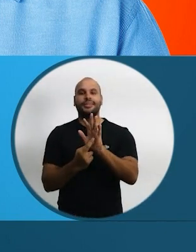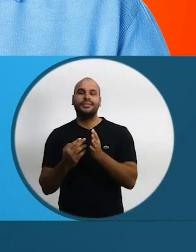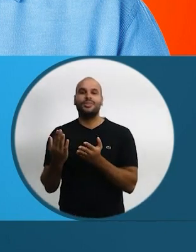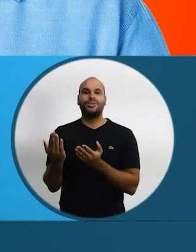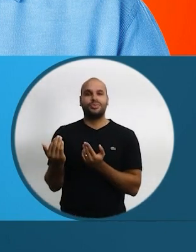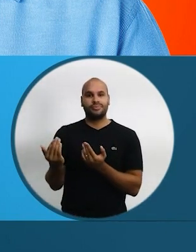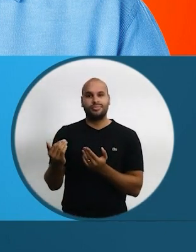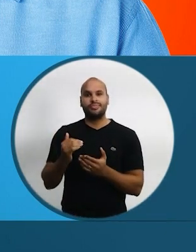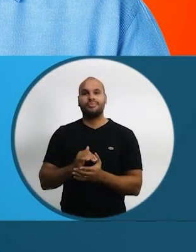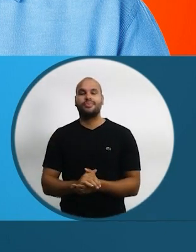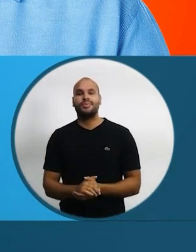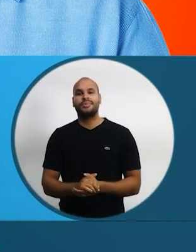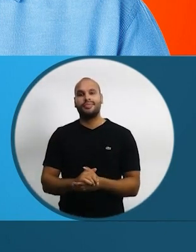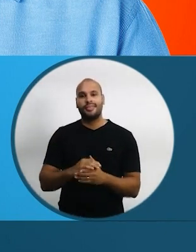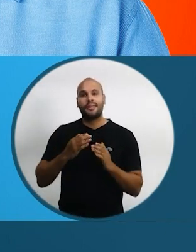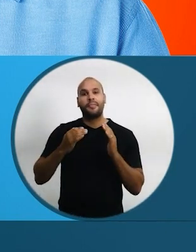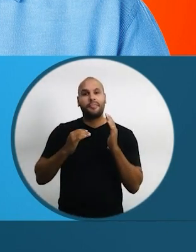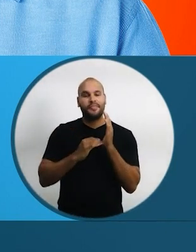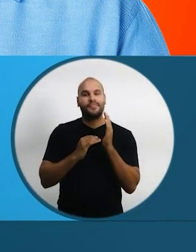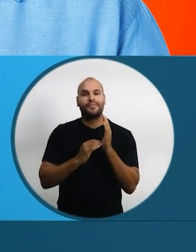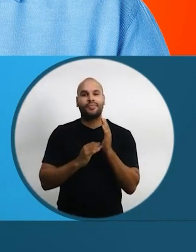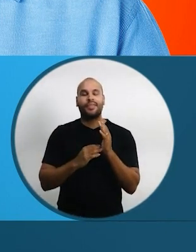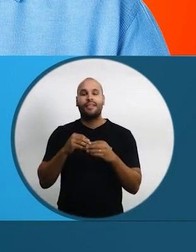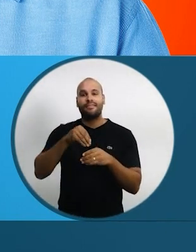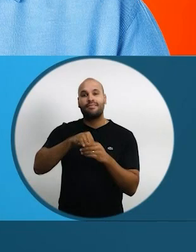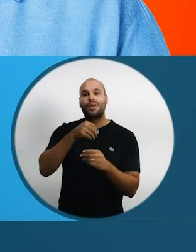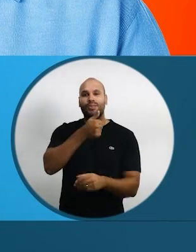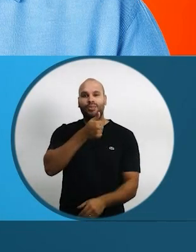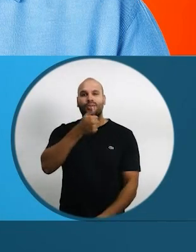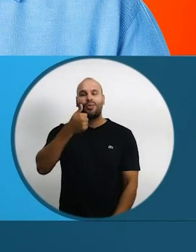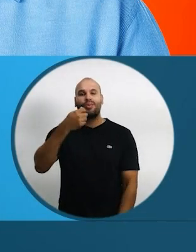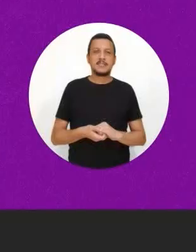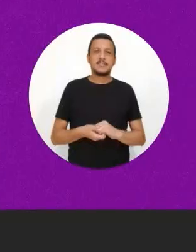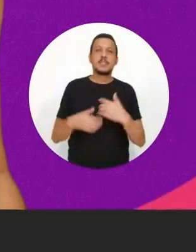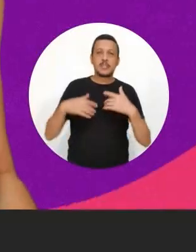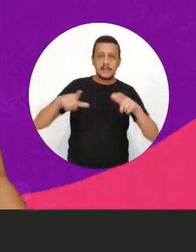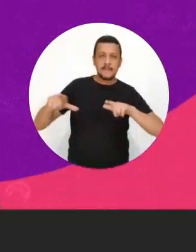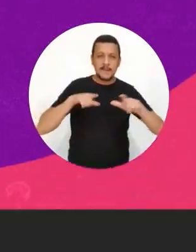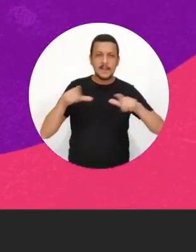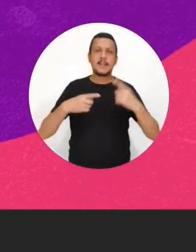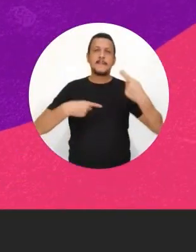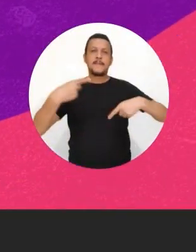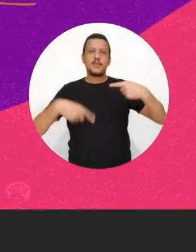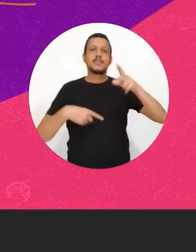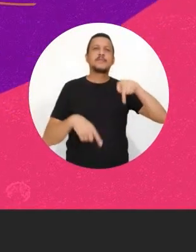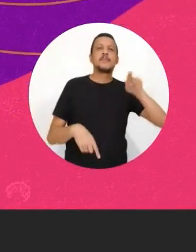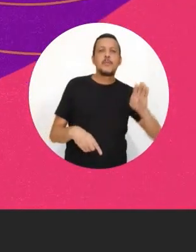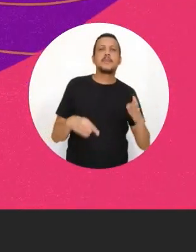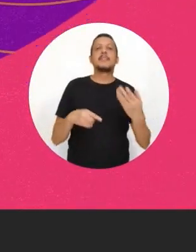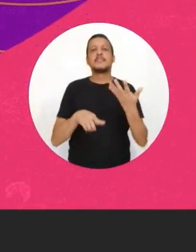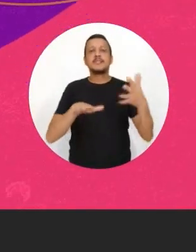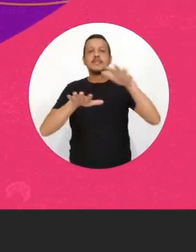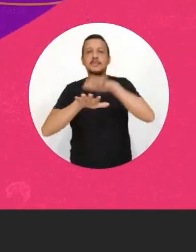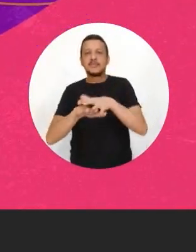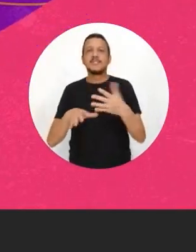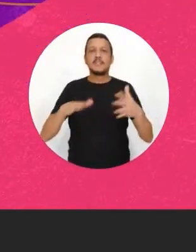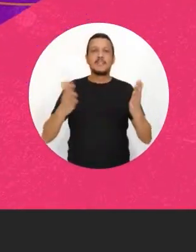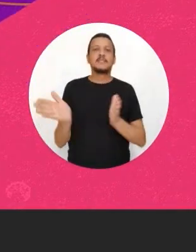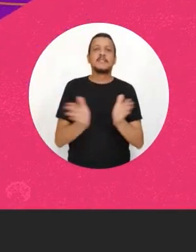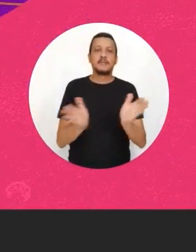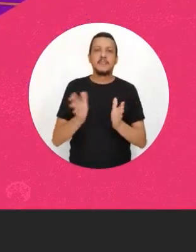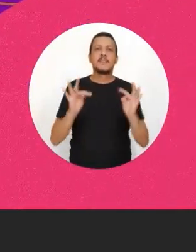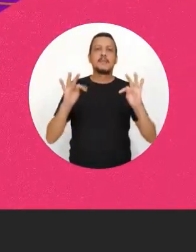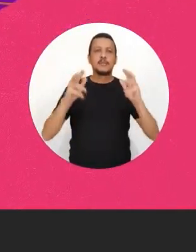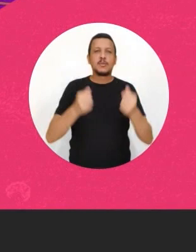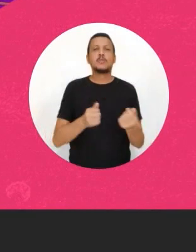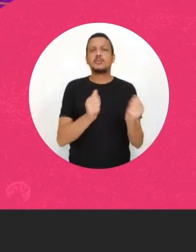da juventude na Câmara Federal. Vote 1144. Trabalharei em políticas públicas inclusivas, dando acessibilidade